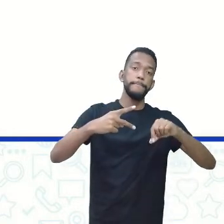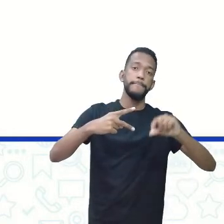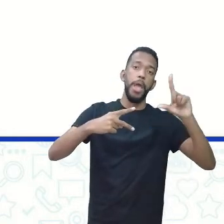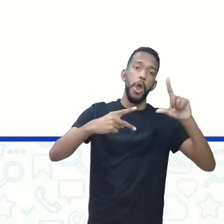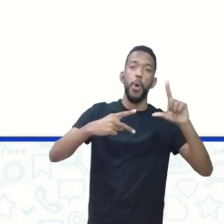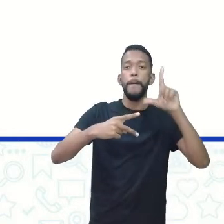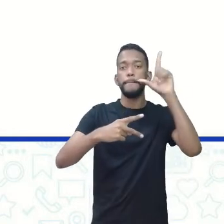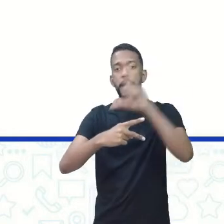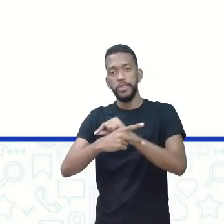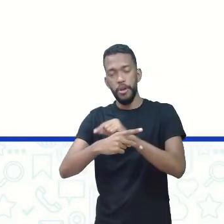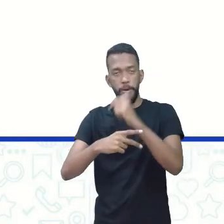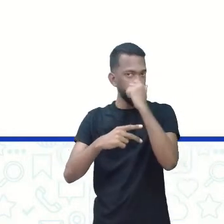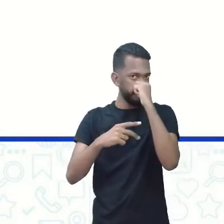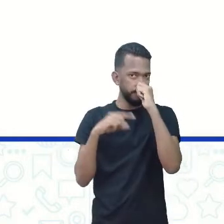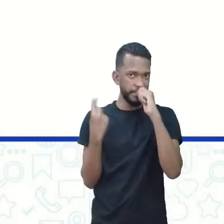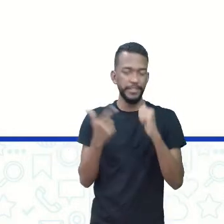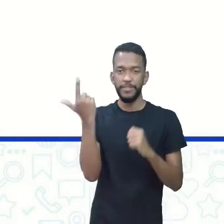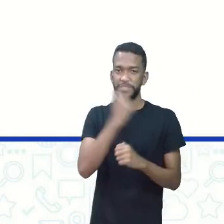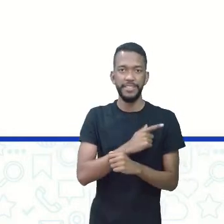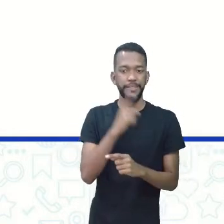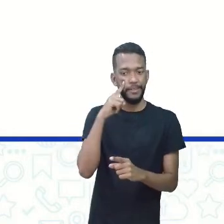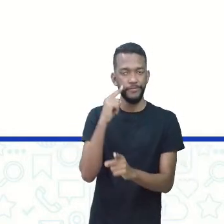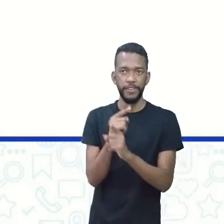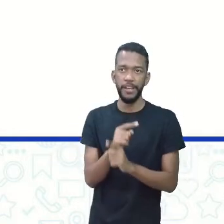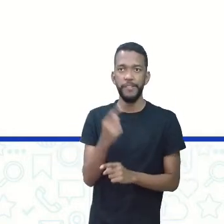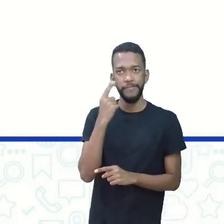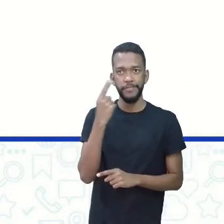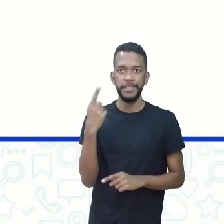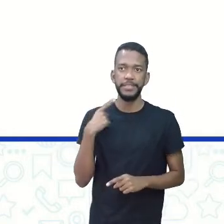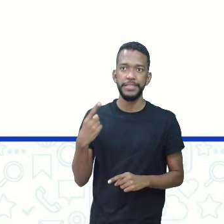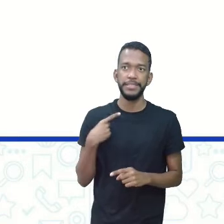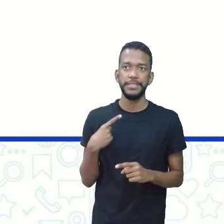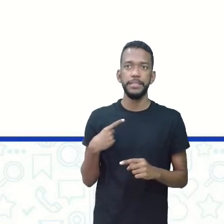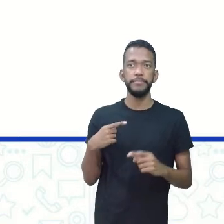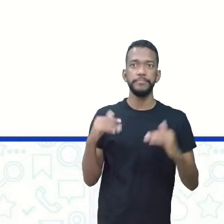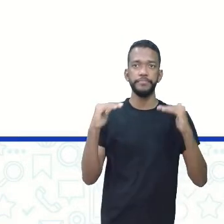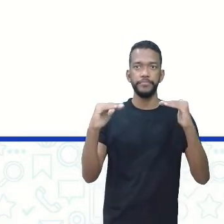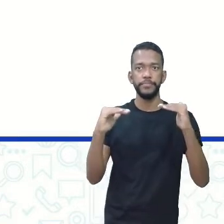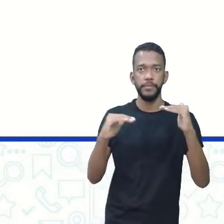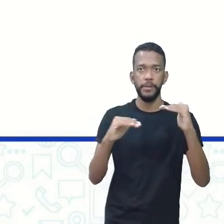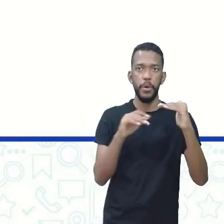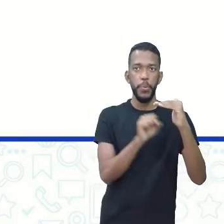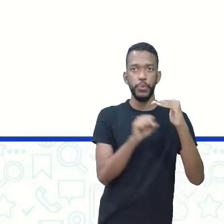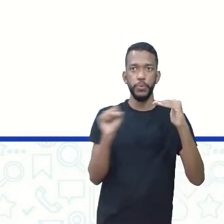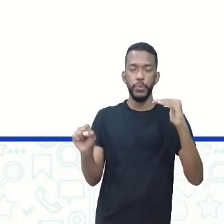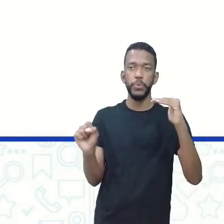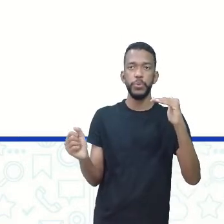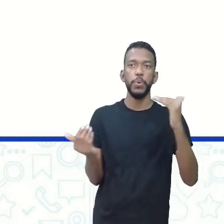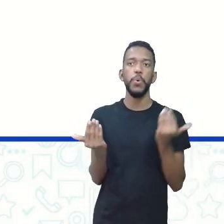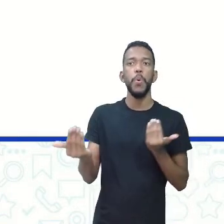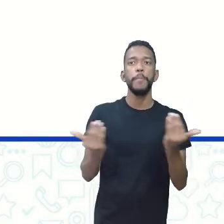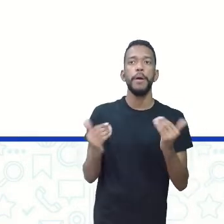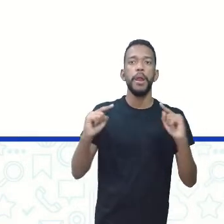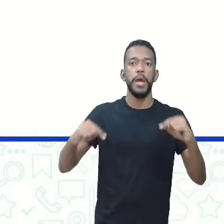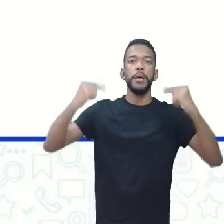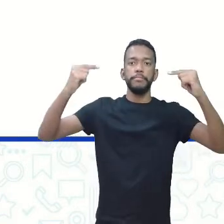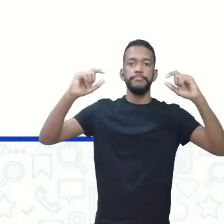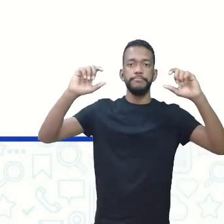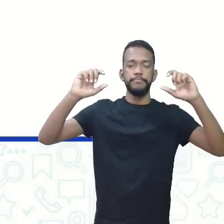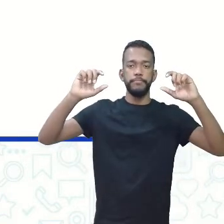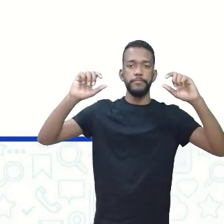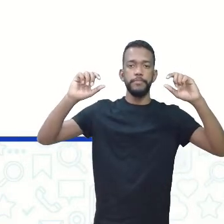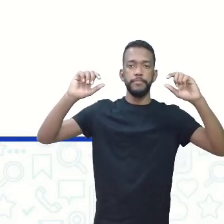a identificar essa ideia. Se eu tenho denominadores idênticos, eu vou fazer a comparação dos